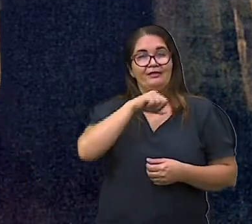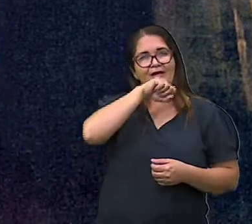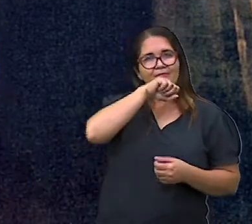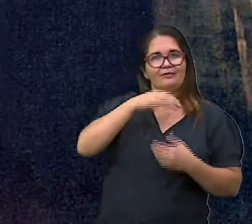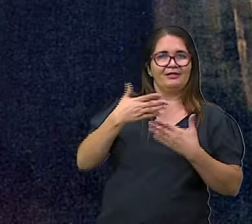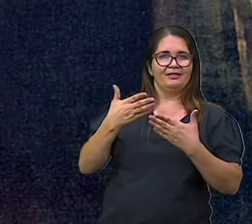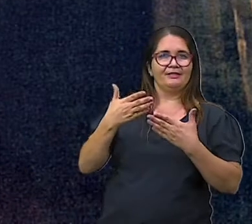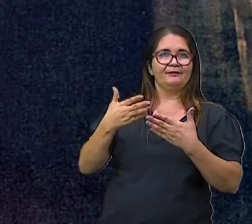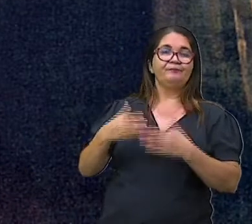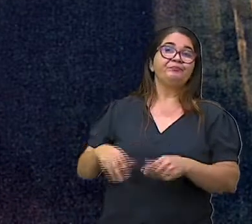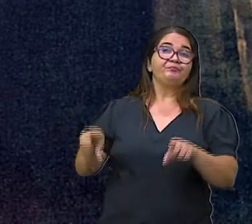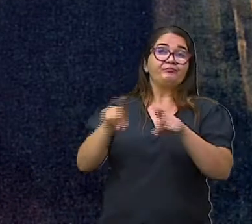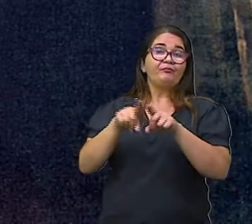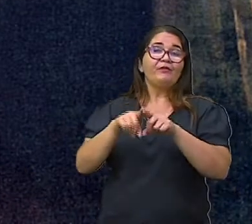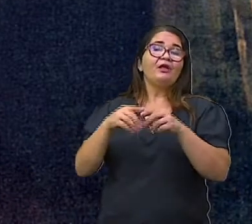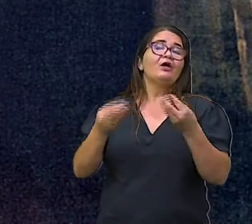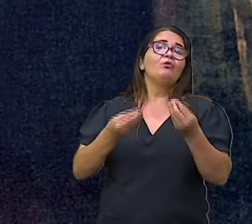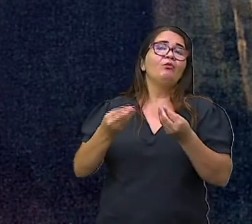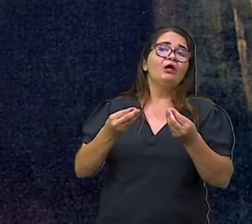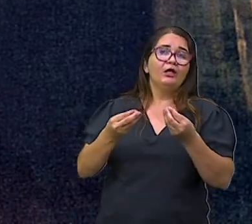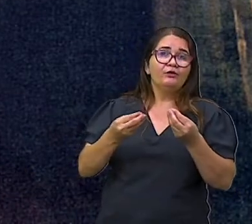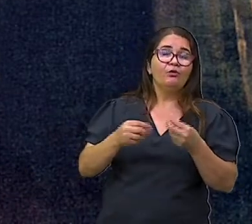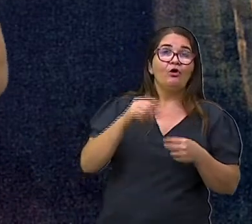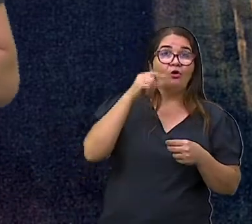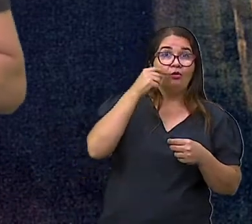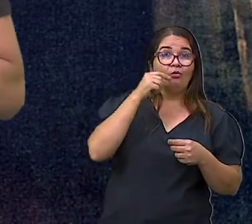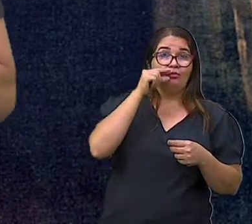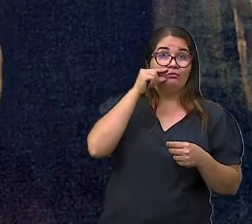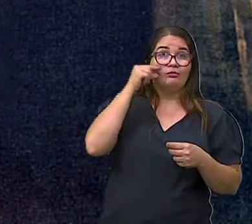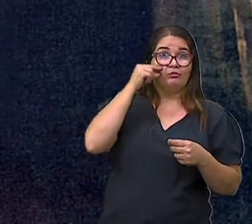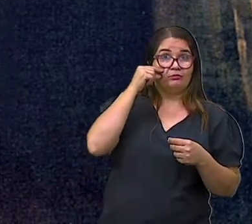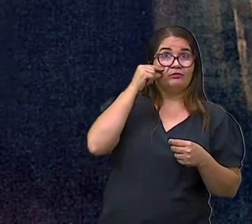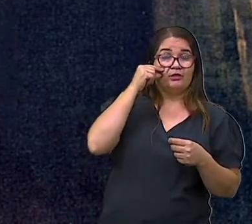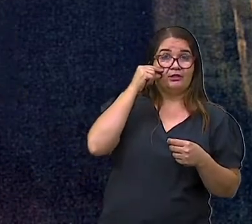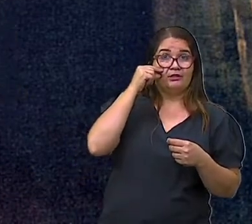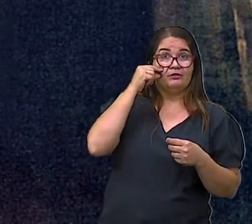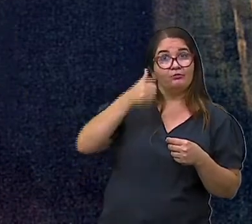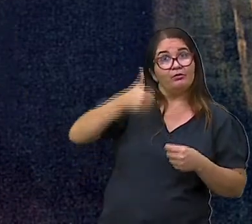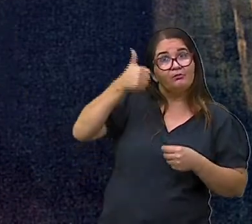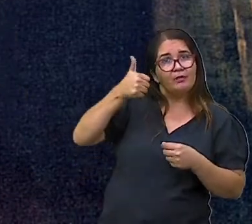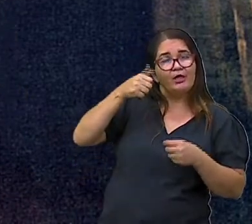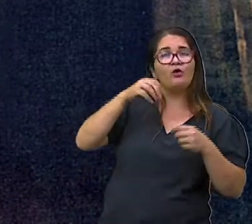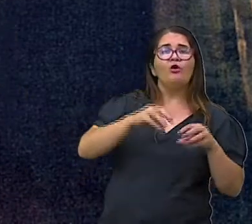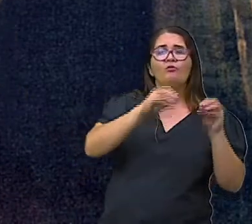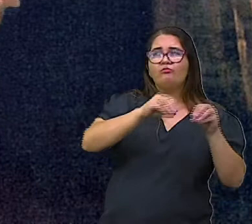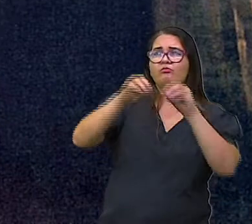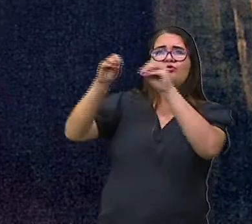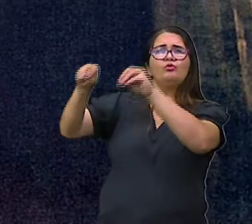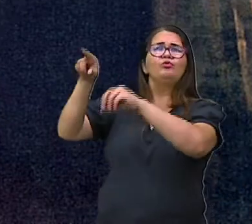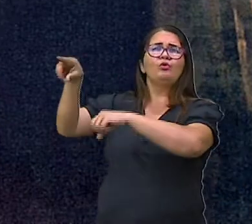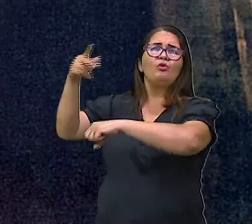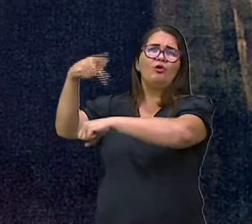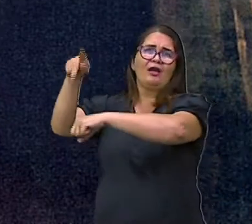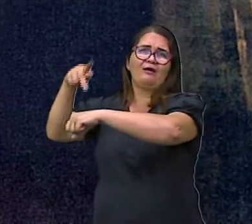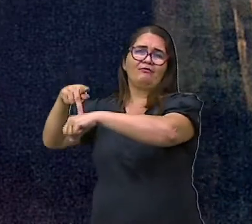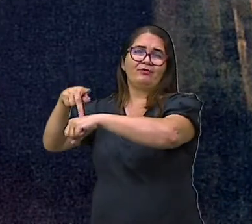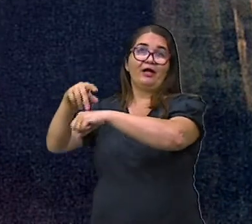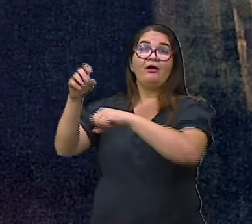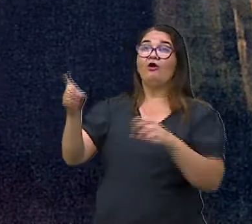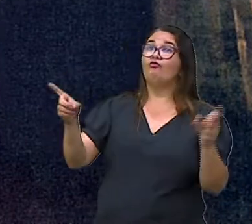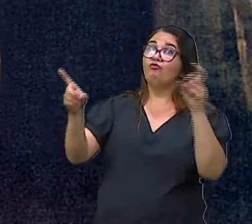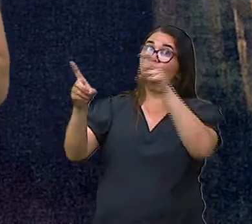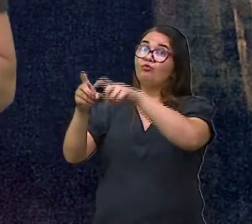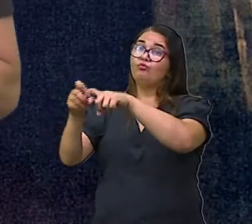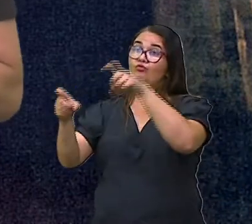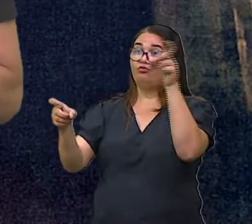príncipe regente, porque ele era menor de idade, e foi formado um conselho regencial